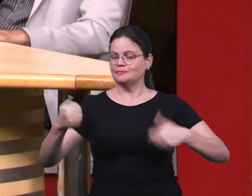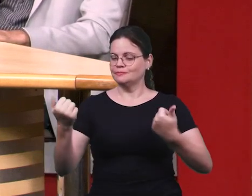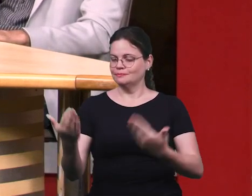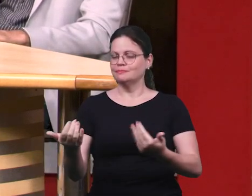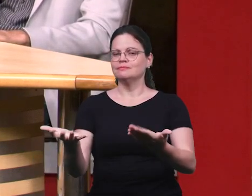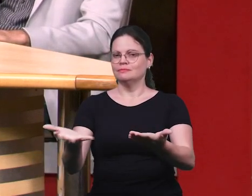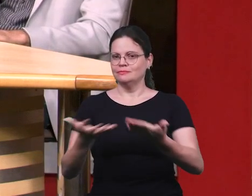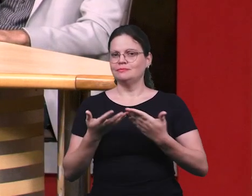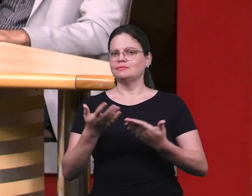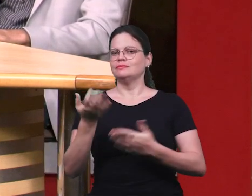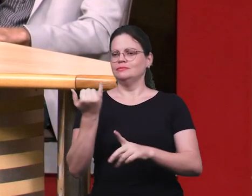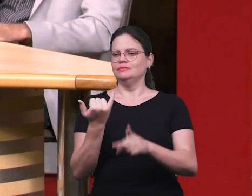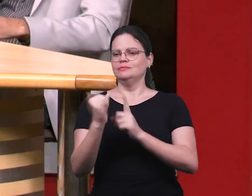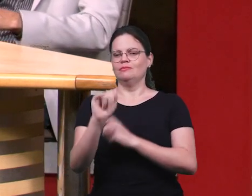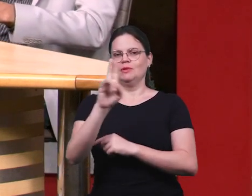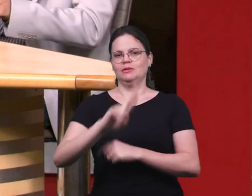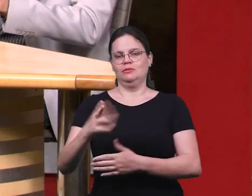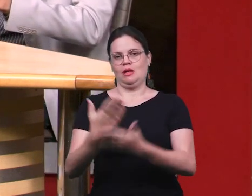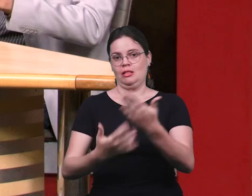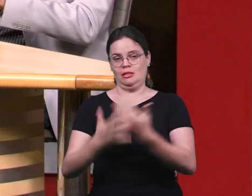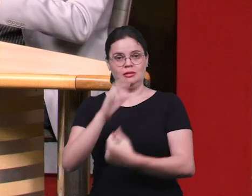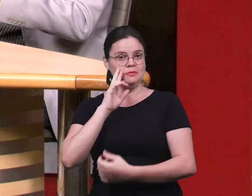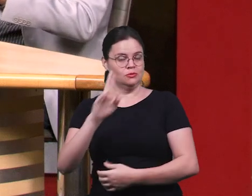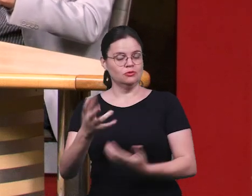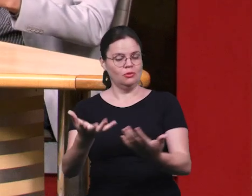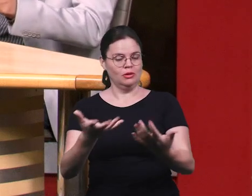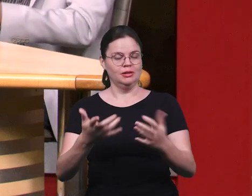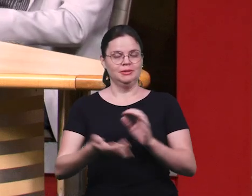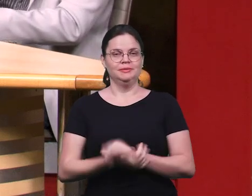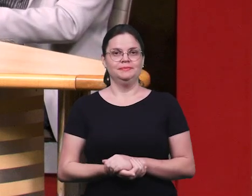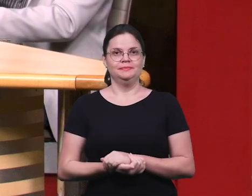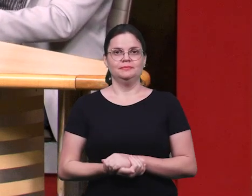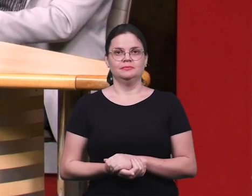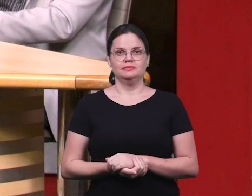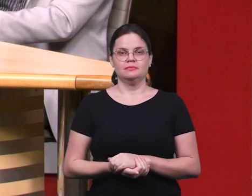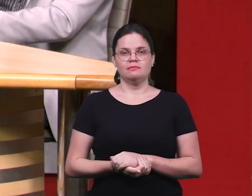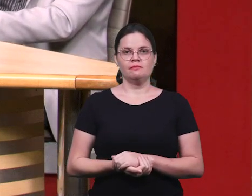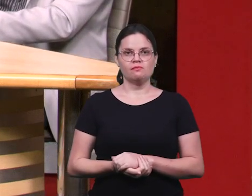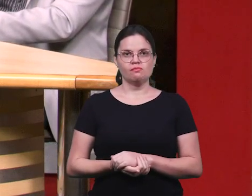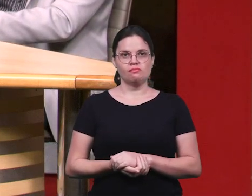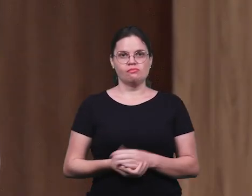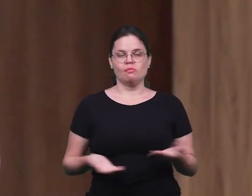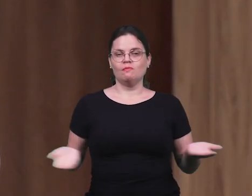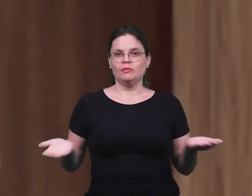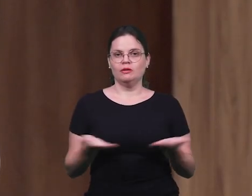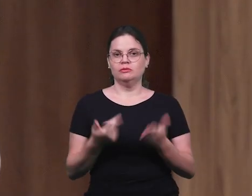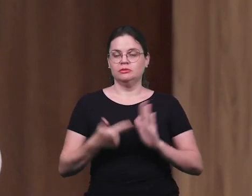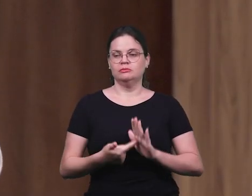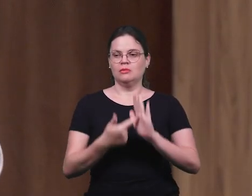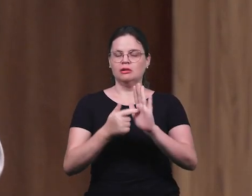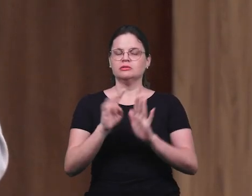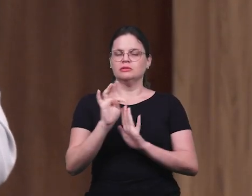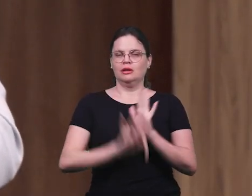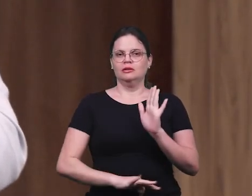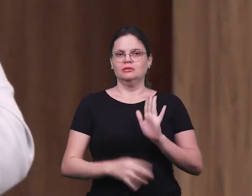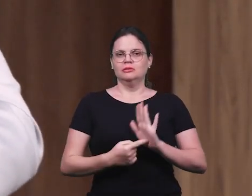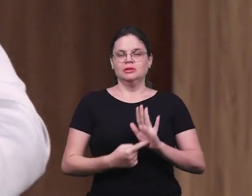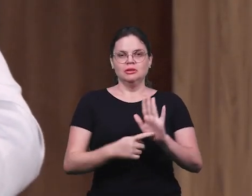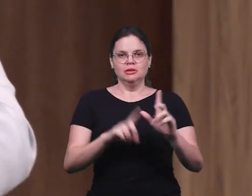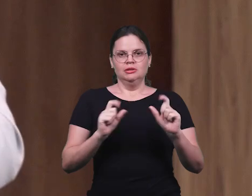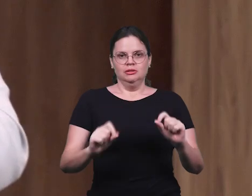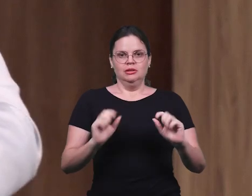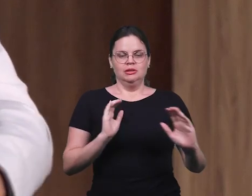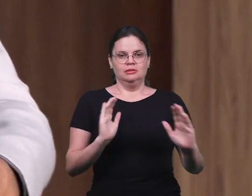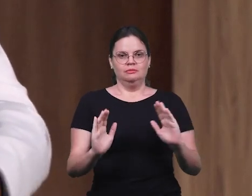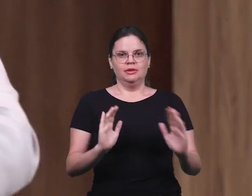Há muitos jovens que querem ser profetas. Então, vamos abrir então aqui agora para vocês, falando justamente deste momento,